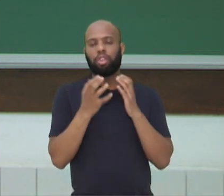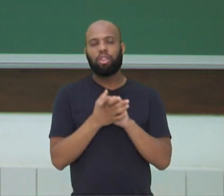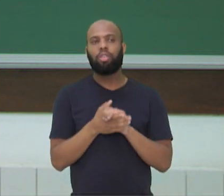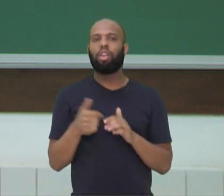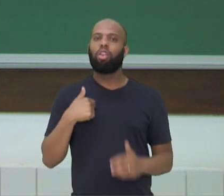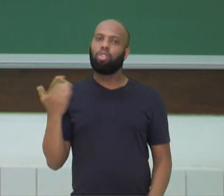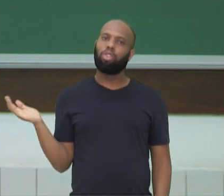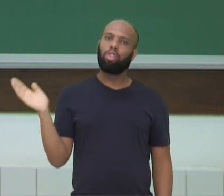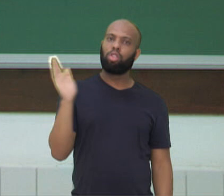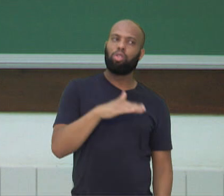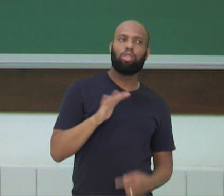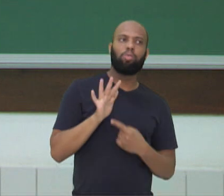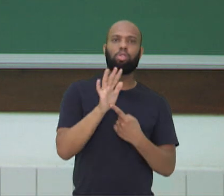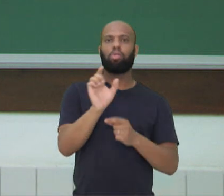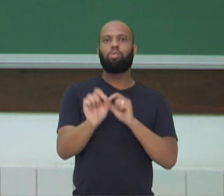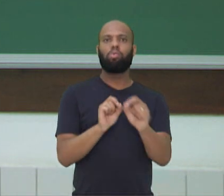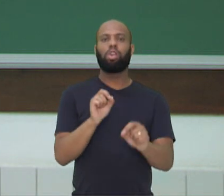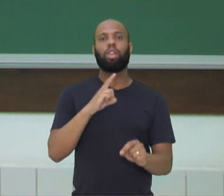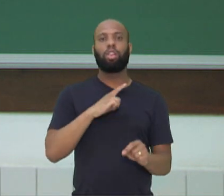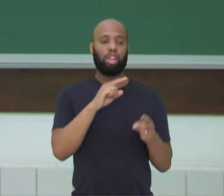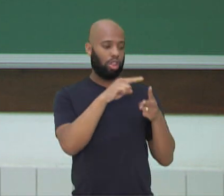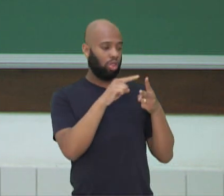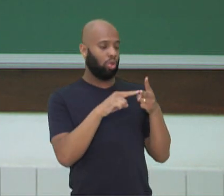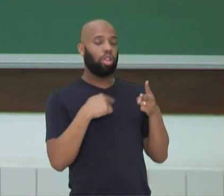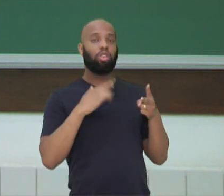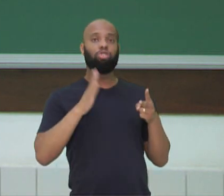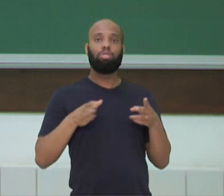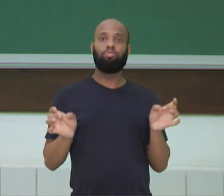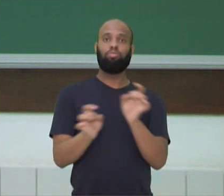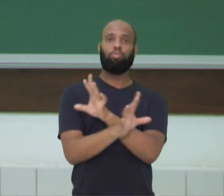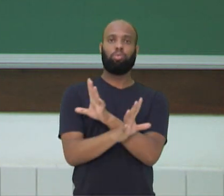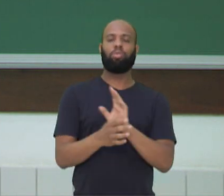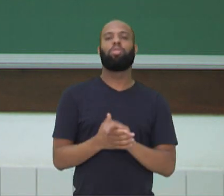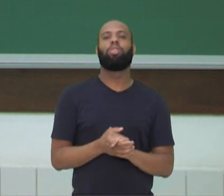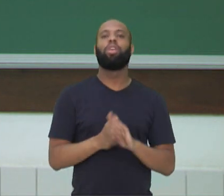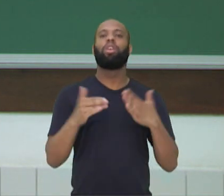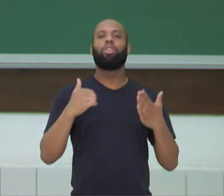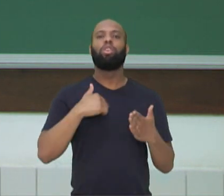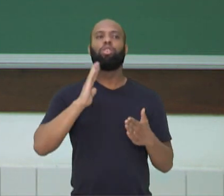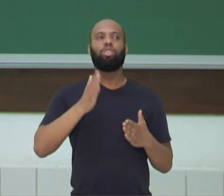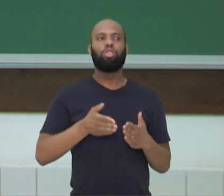para vocês 2 que eu já fiz pronto, Então eu